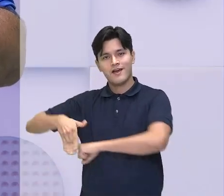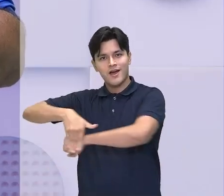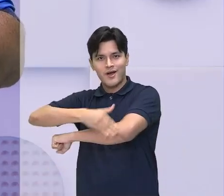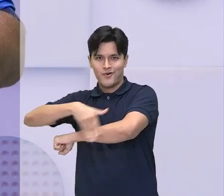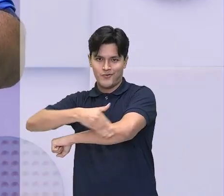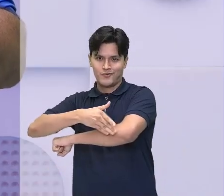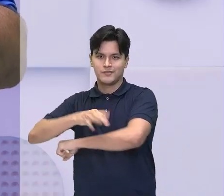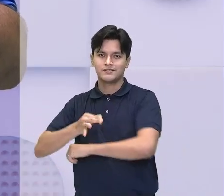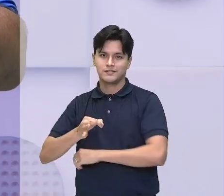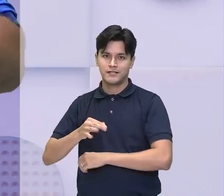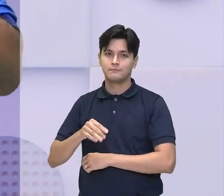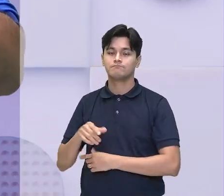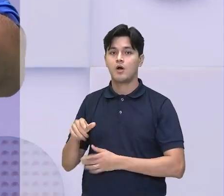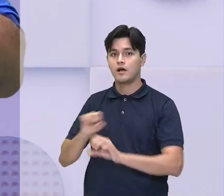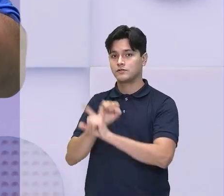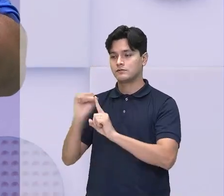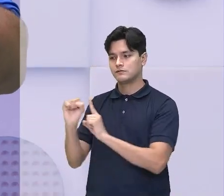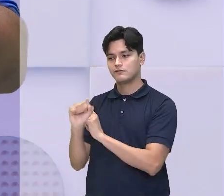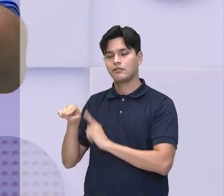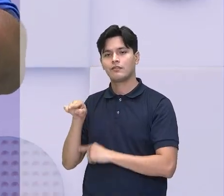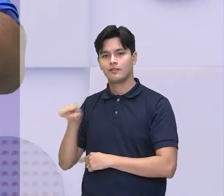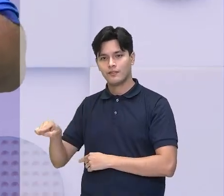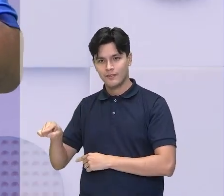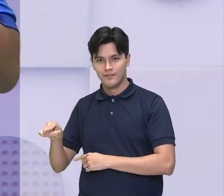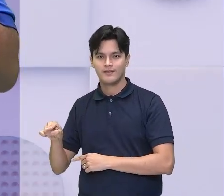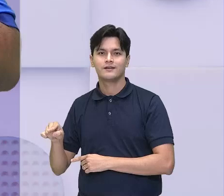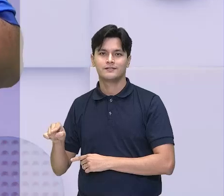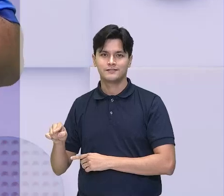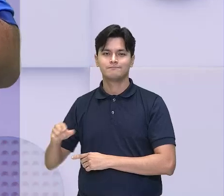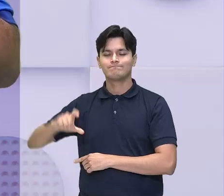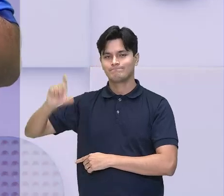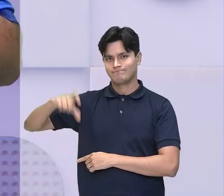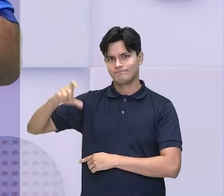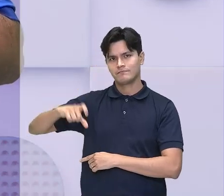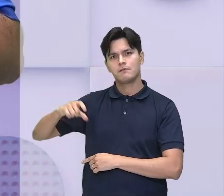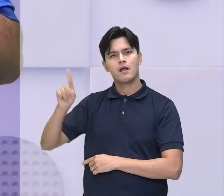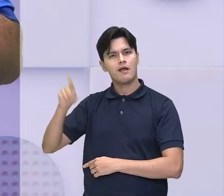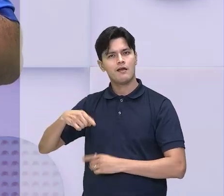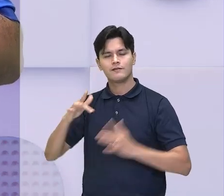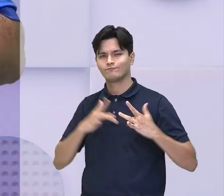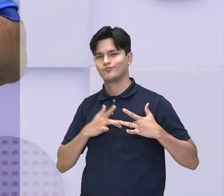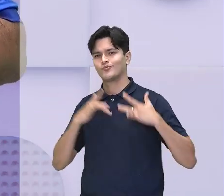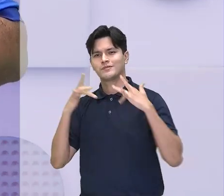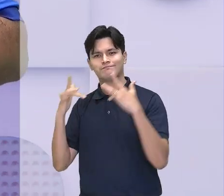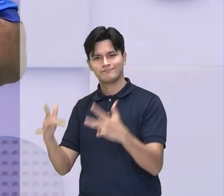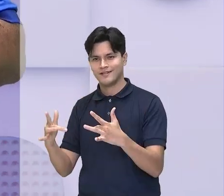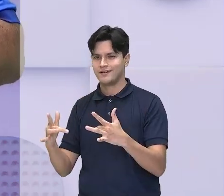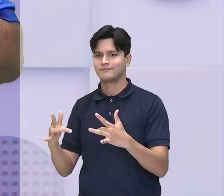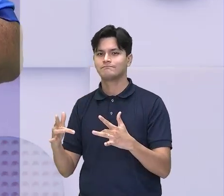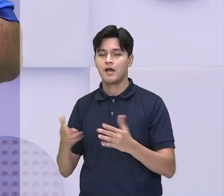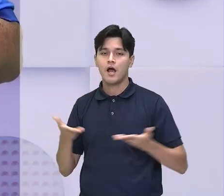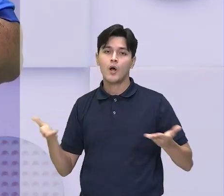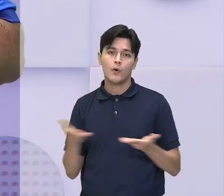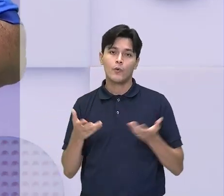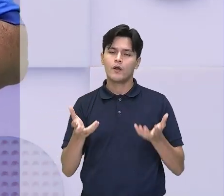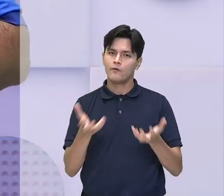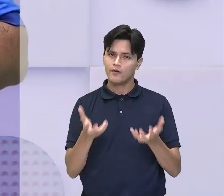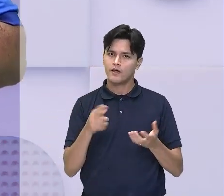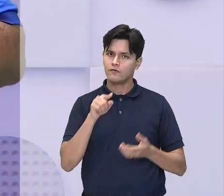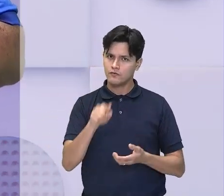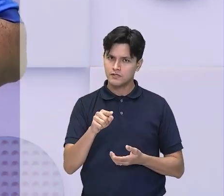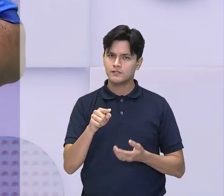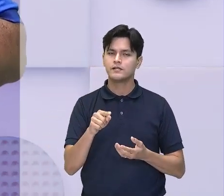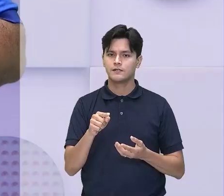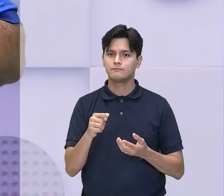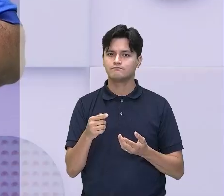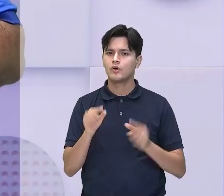a sociedade islâmica é extremamente solidária. Ok? E aqui eu quero te convidar agora a olhar com muita atenção